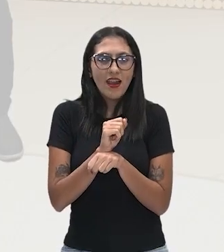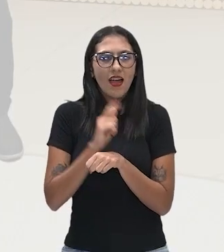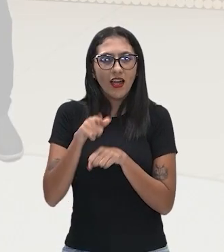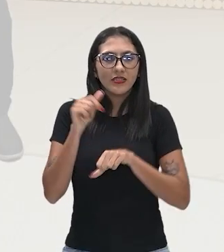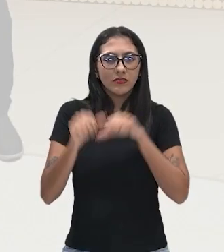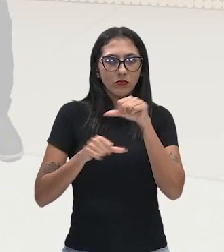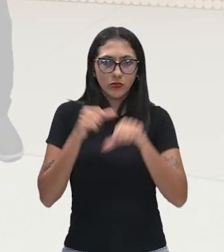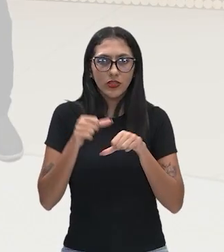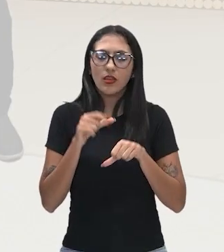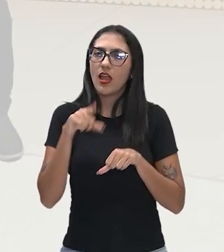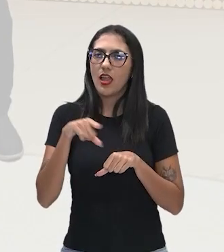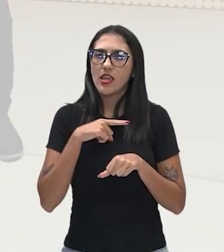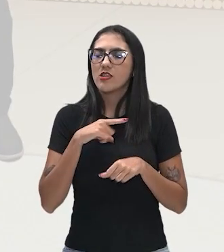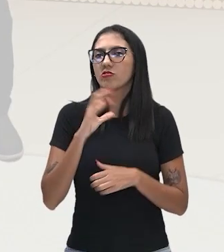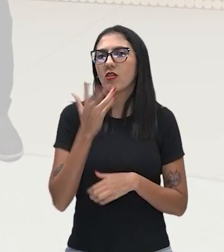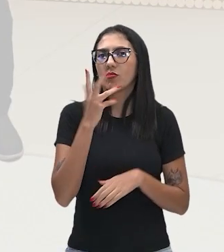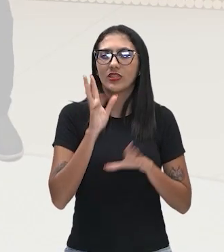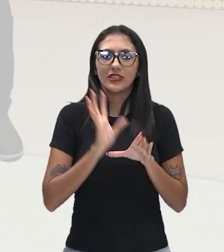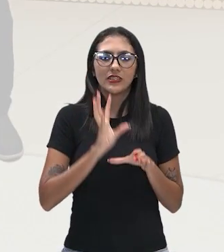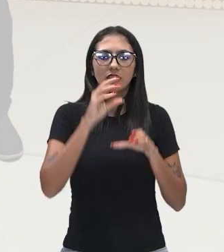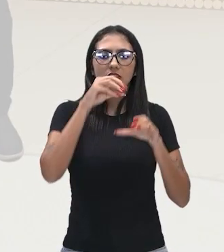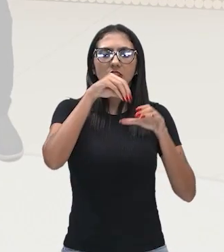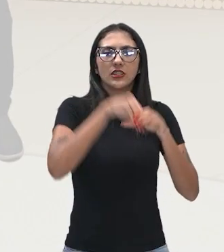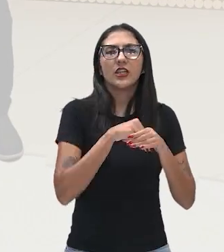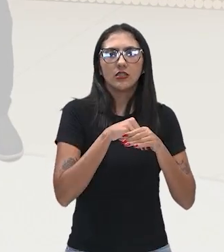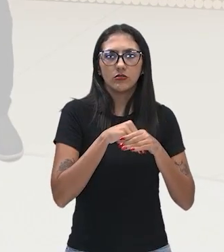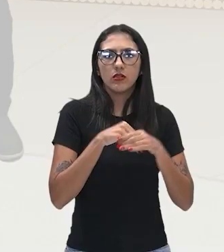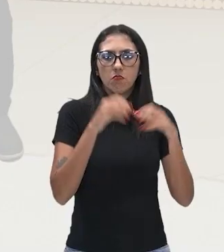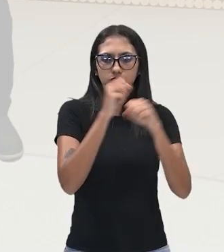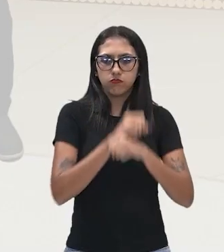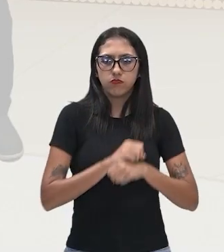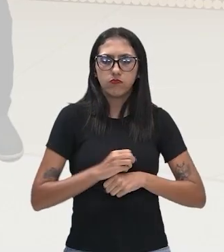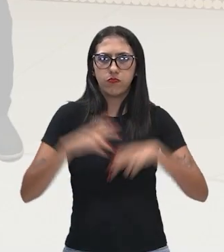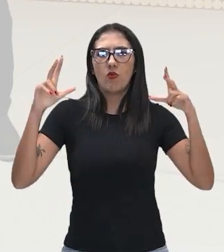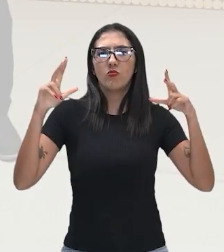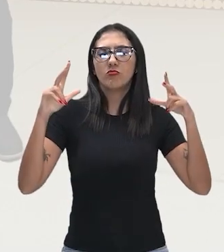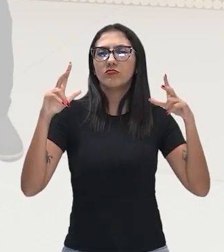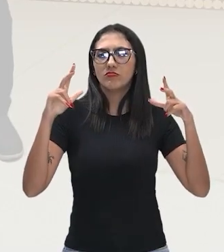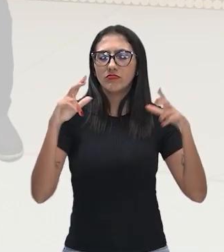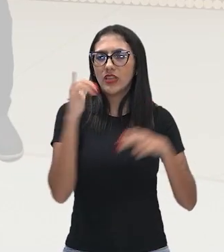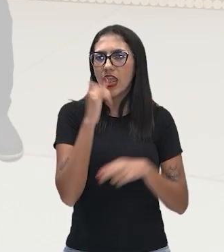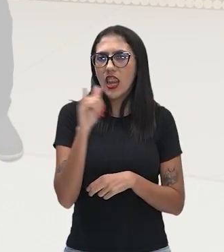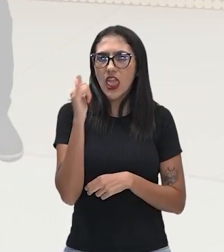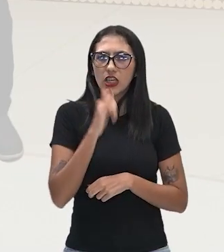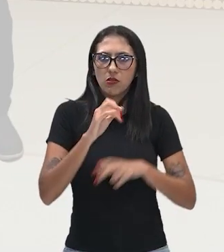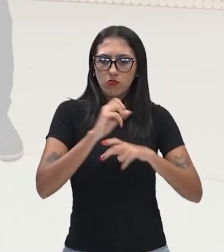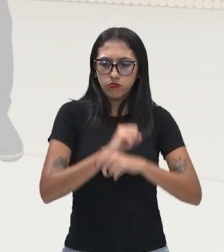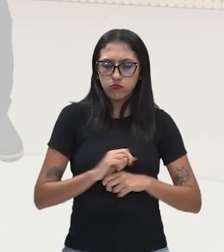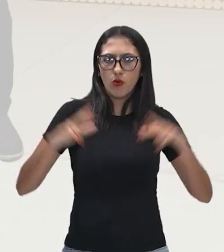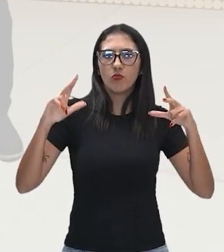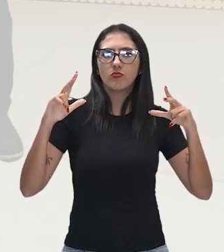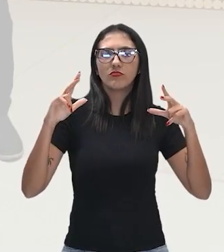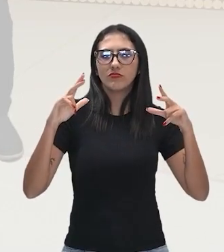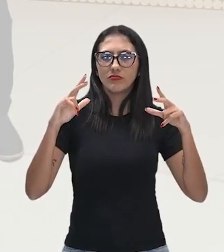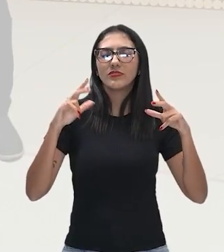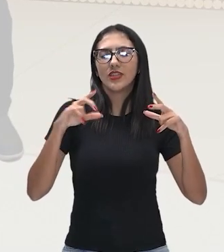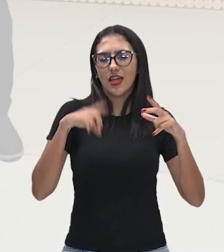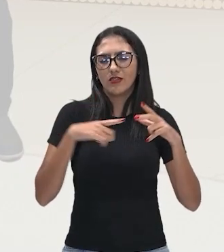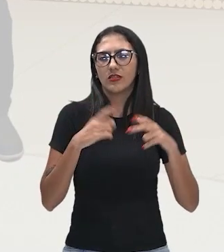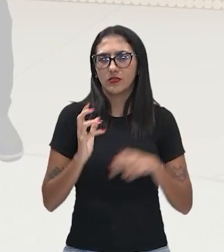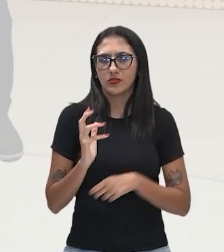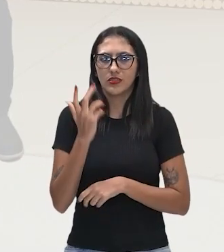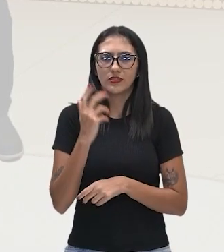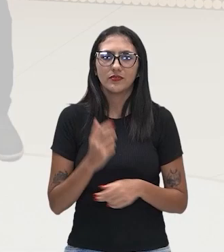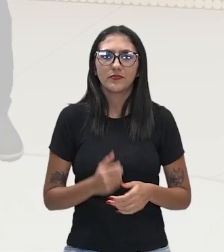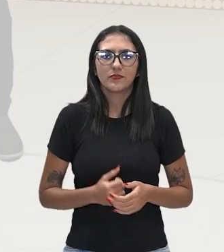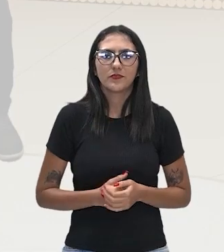vai gerar a bomba atômica, uma grande explosão de energia, tá, pessoal? Uma grande explosão de energia.